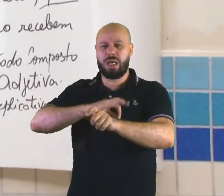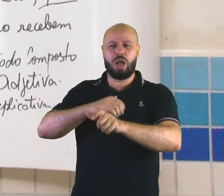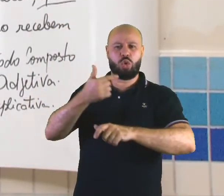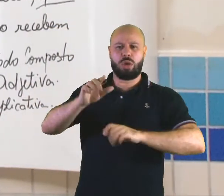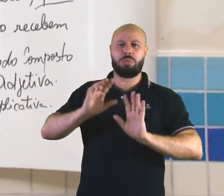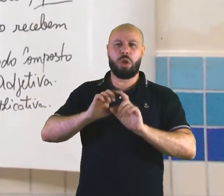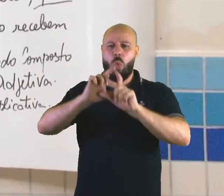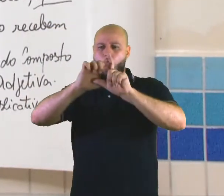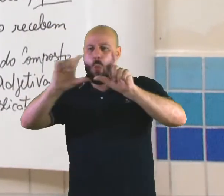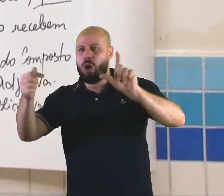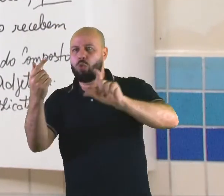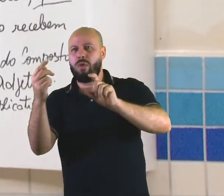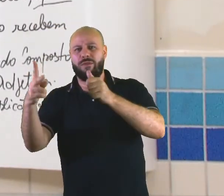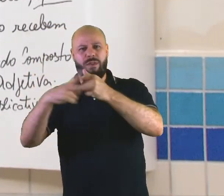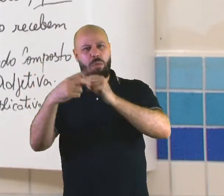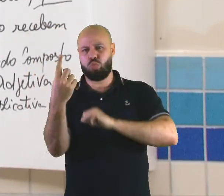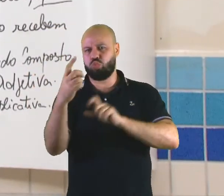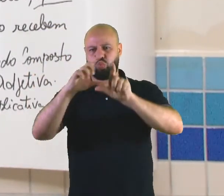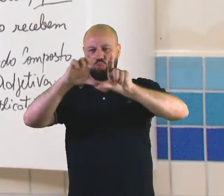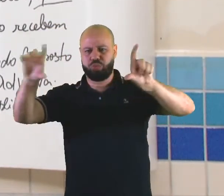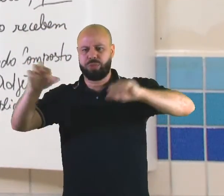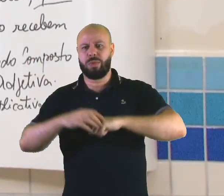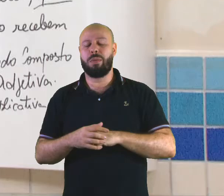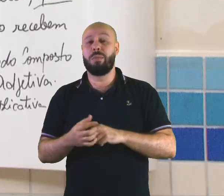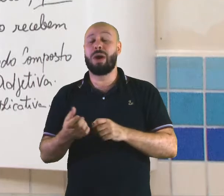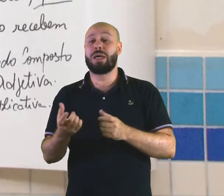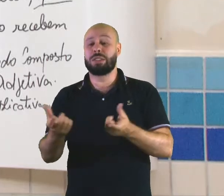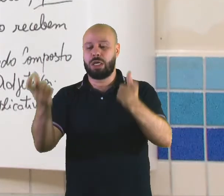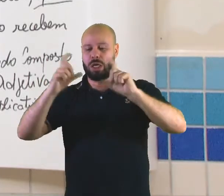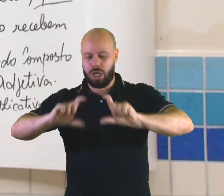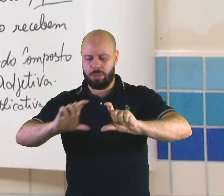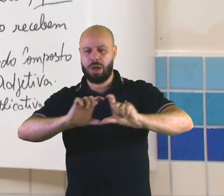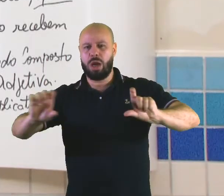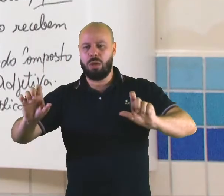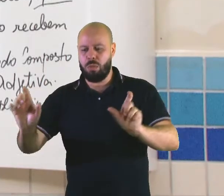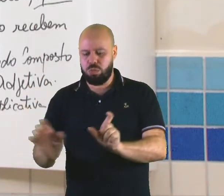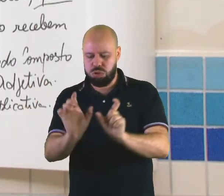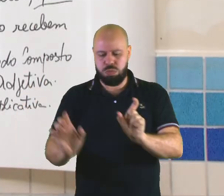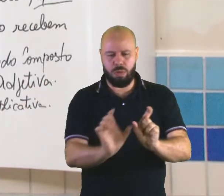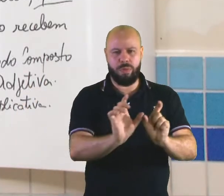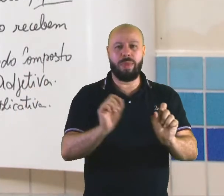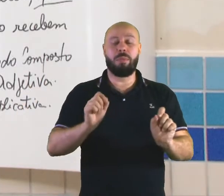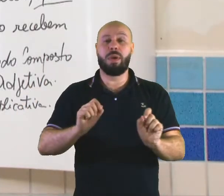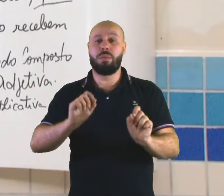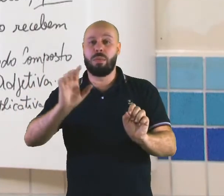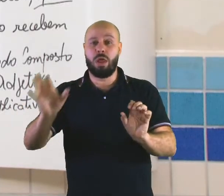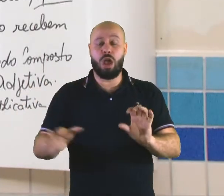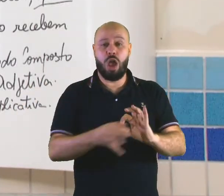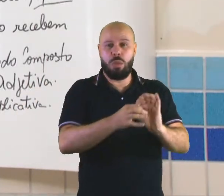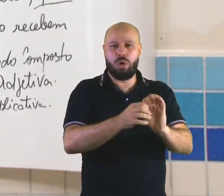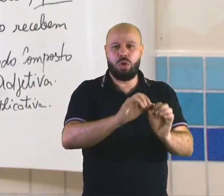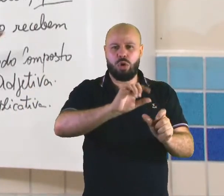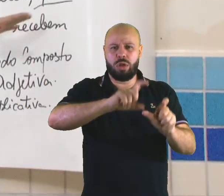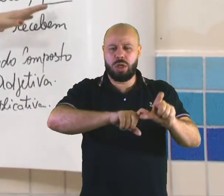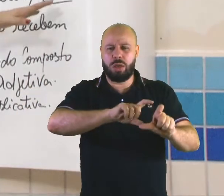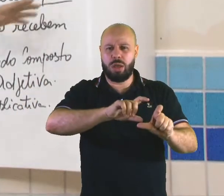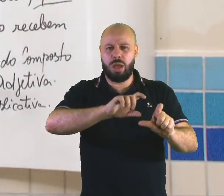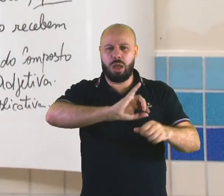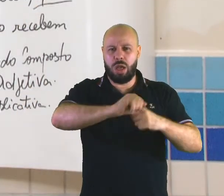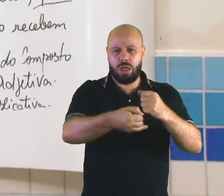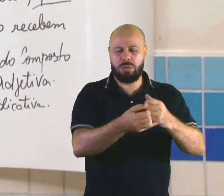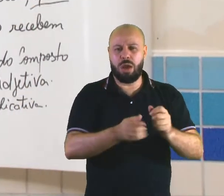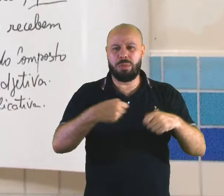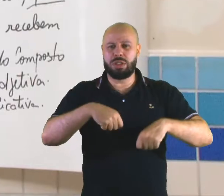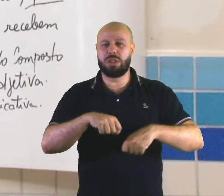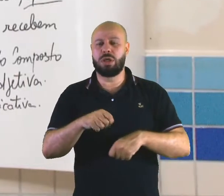uma oração, um verbo, e quando eu passo ele para o período composto, para a subordinada adjetiva, eu vou ter que acrescentar